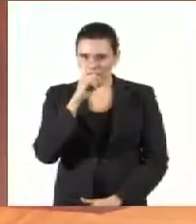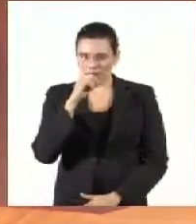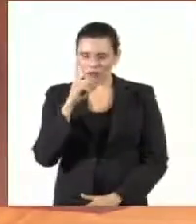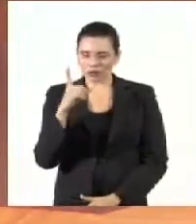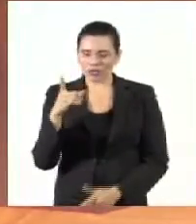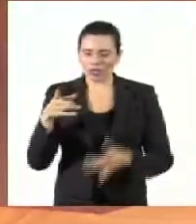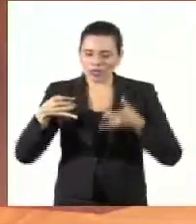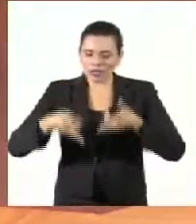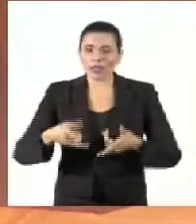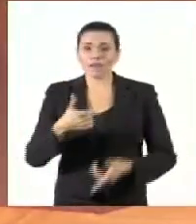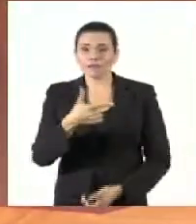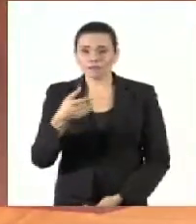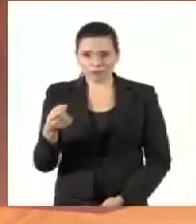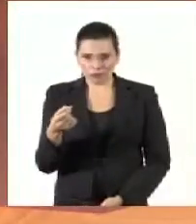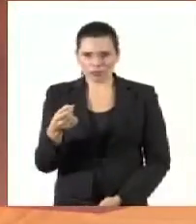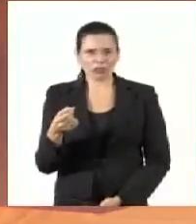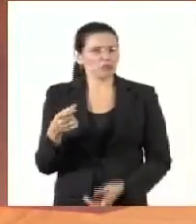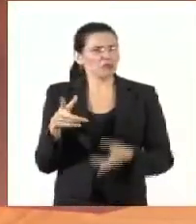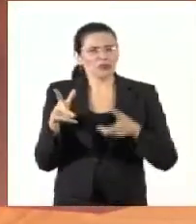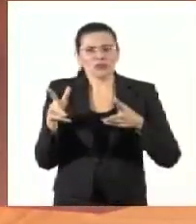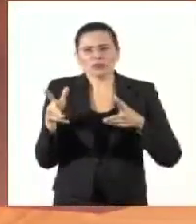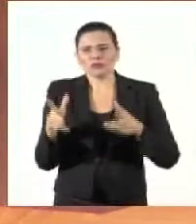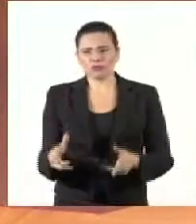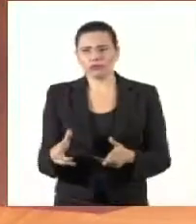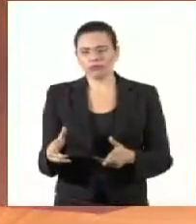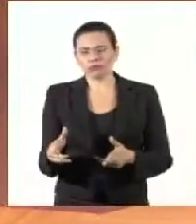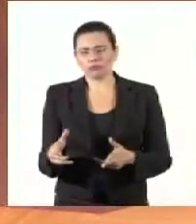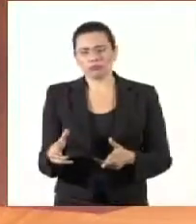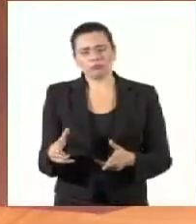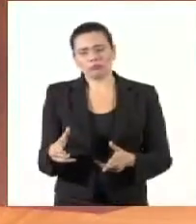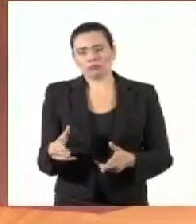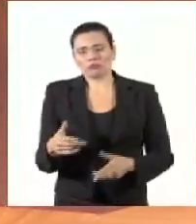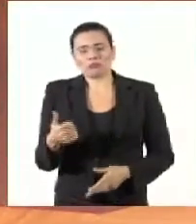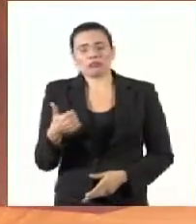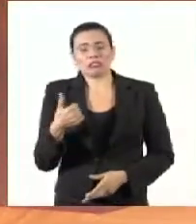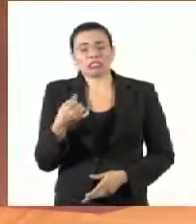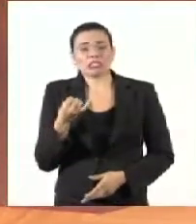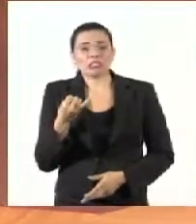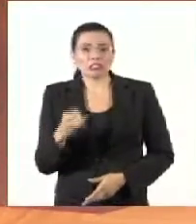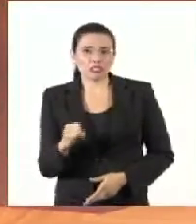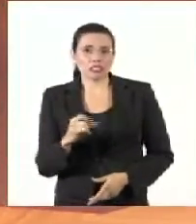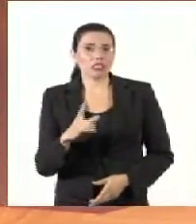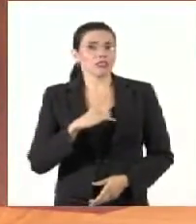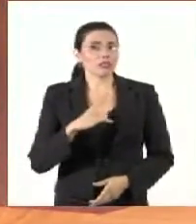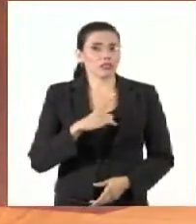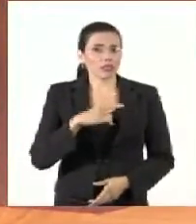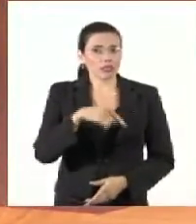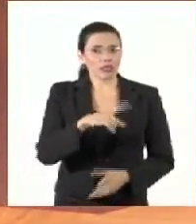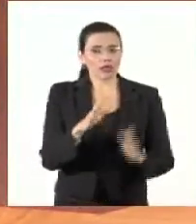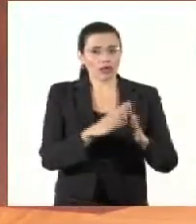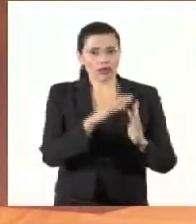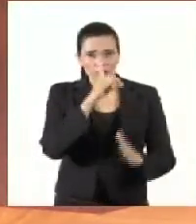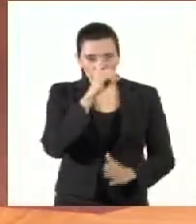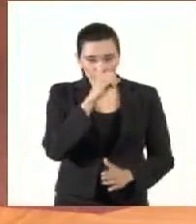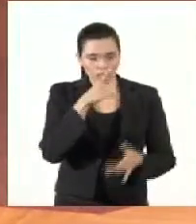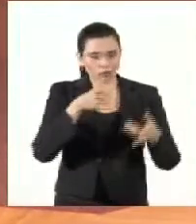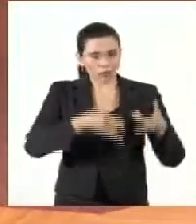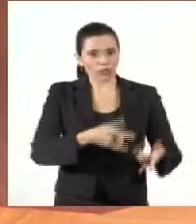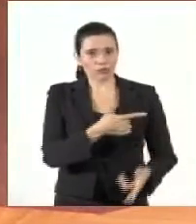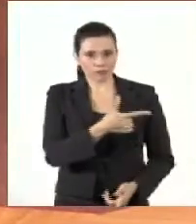seja numa cidade de 10, 20 mil habitantes. Se o hospital é de 20 leitos, ele tem a